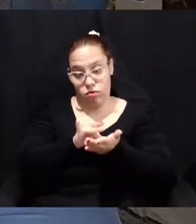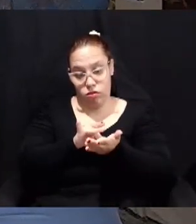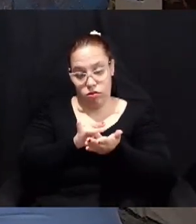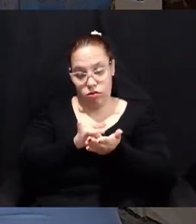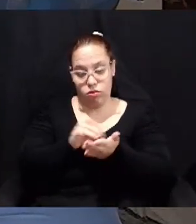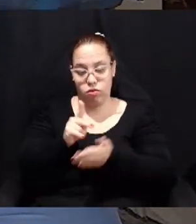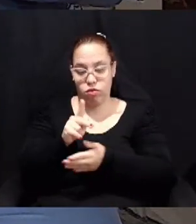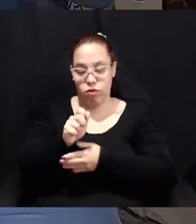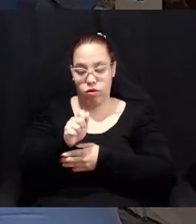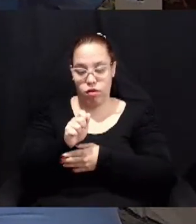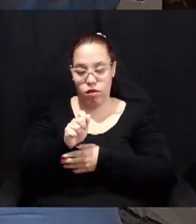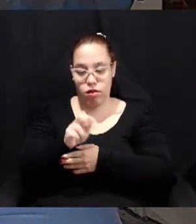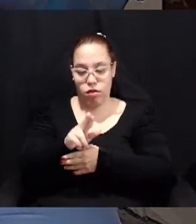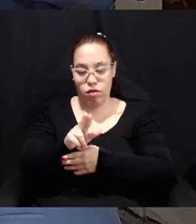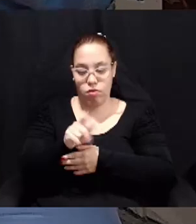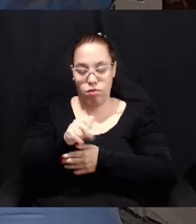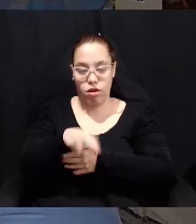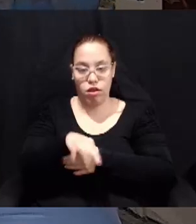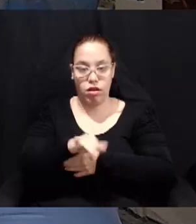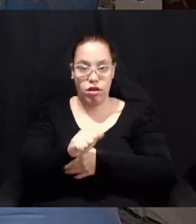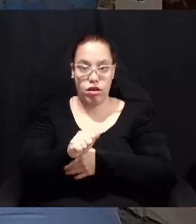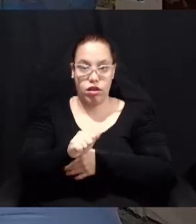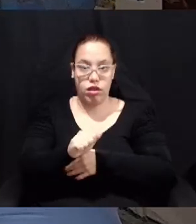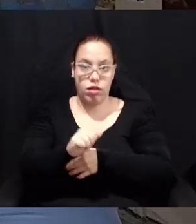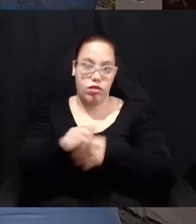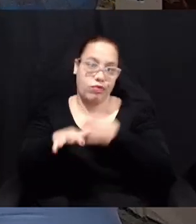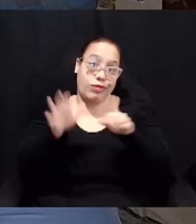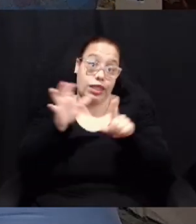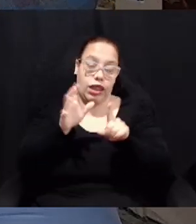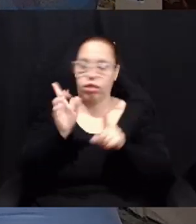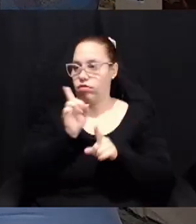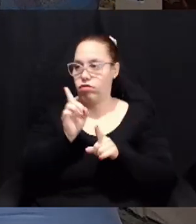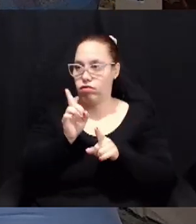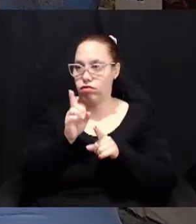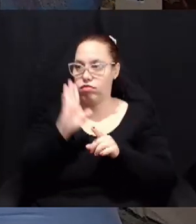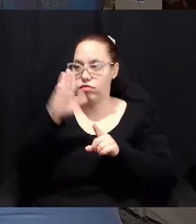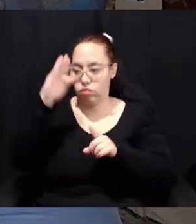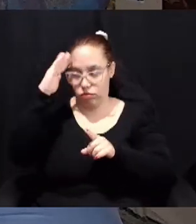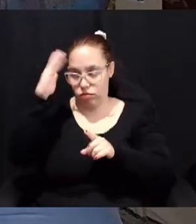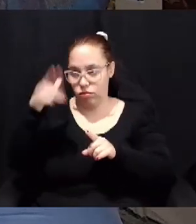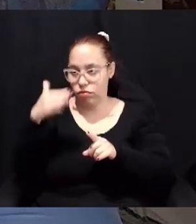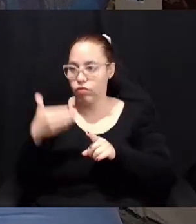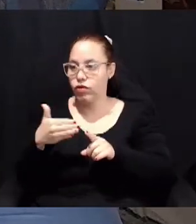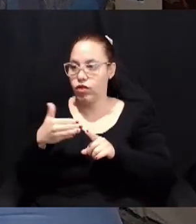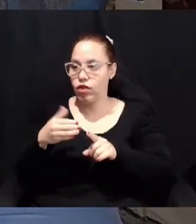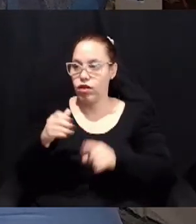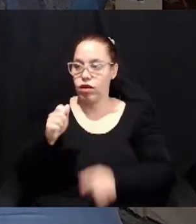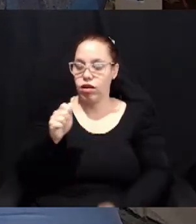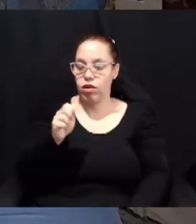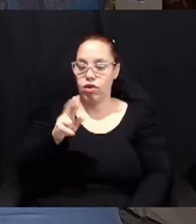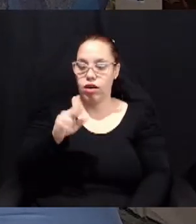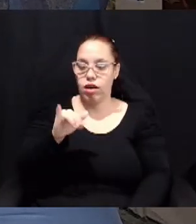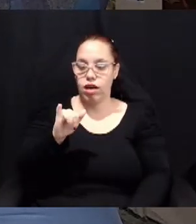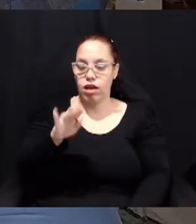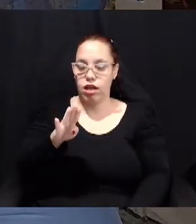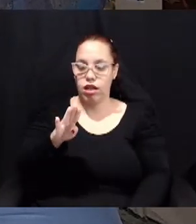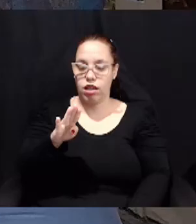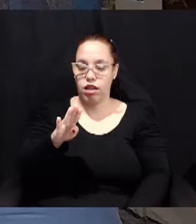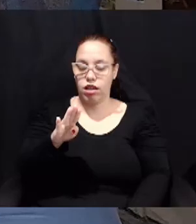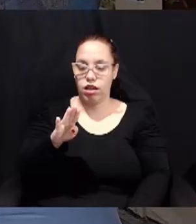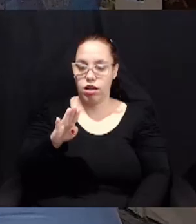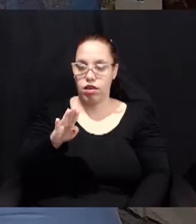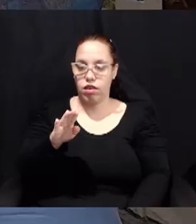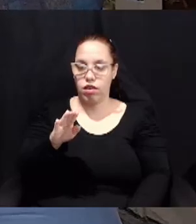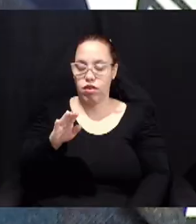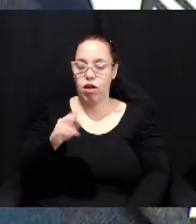até para a gente não cair em nenhum tipo de orientalismo, né, a gente tem a honra de ter o Walid Rabah, que é presidente da FEPAL Brasil, como